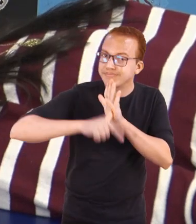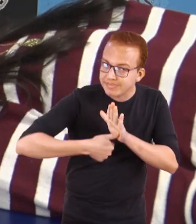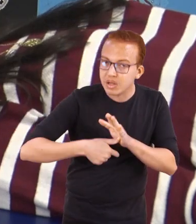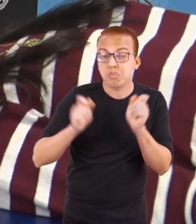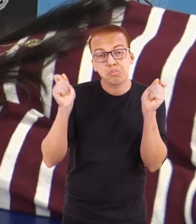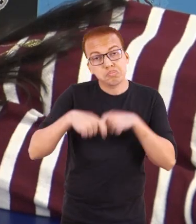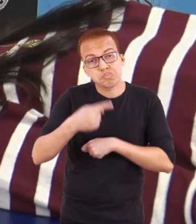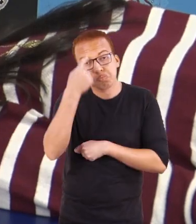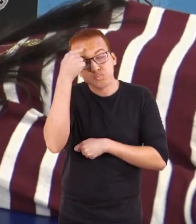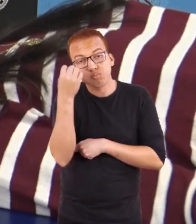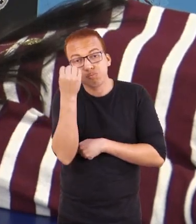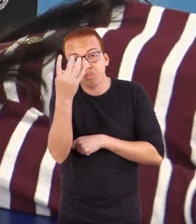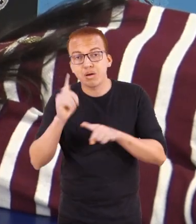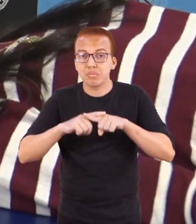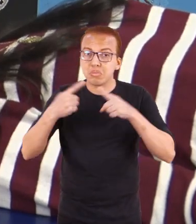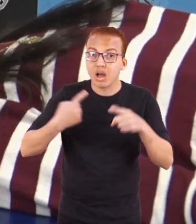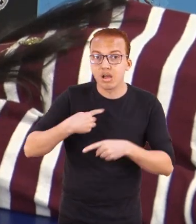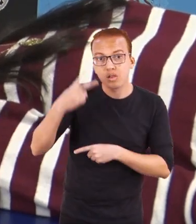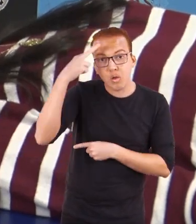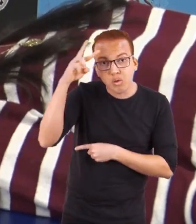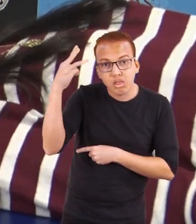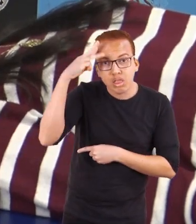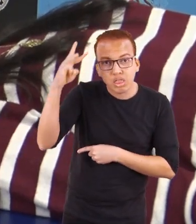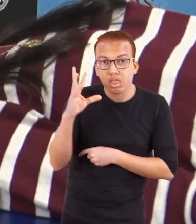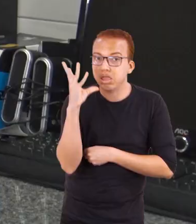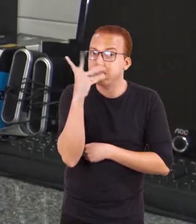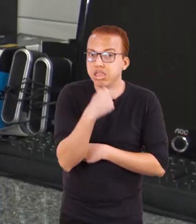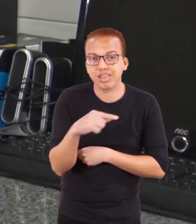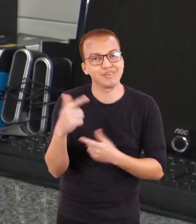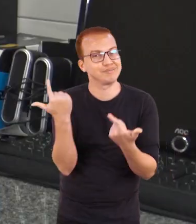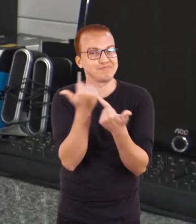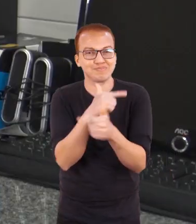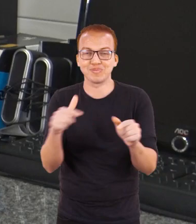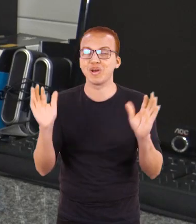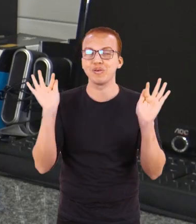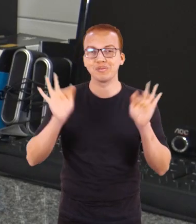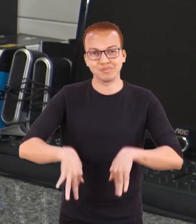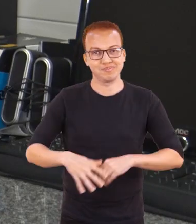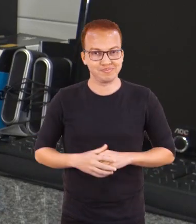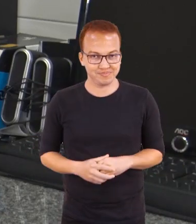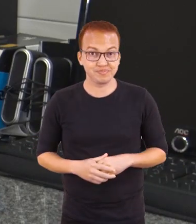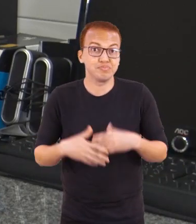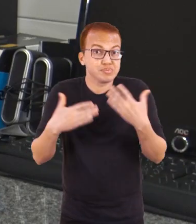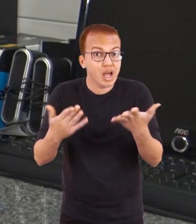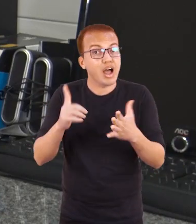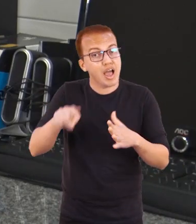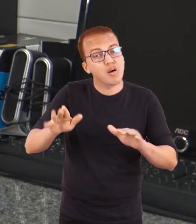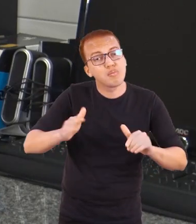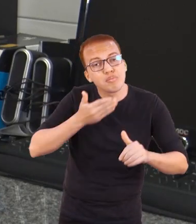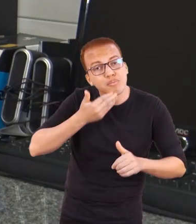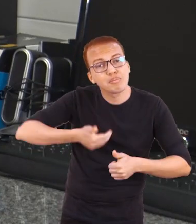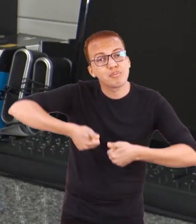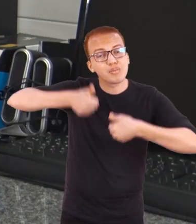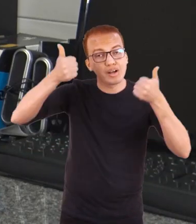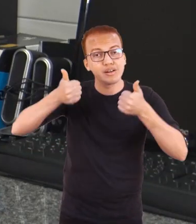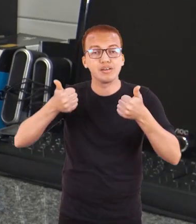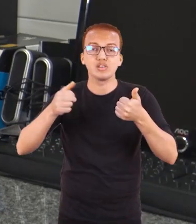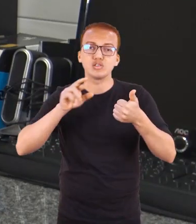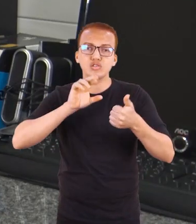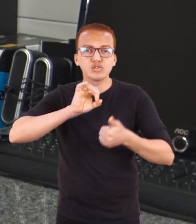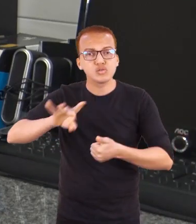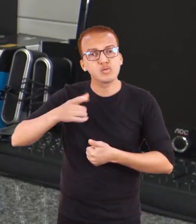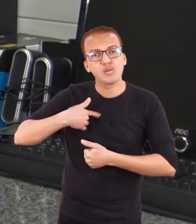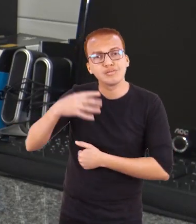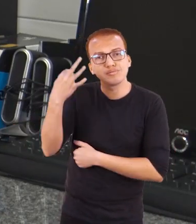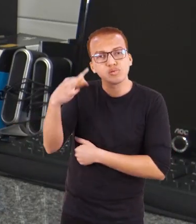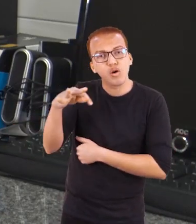mas não dura mais como Durava tipo 2 3 4 dias tudo isso já é uma melhora muitas vezes não é nem com relação só